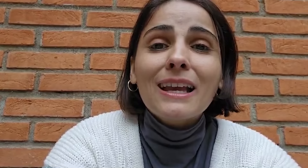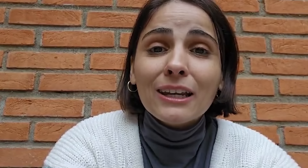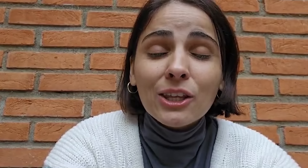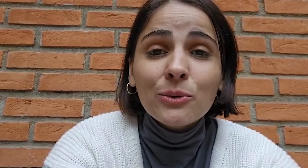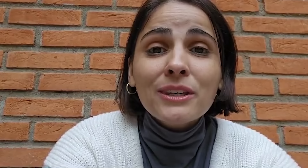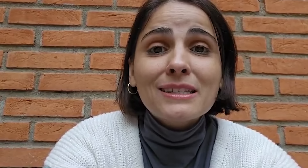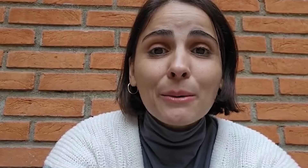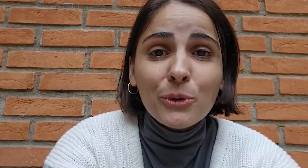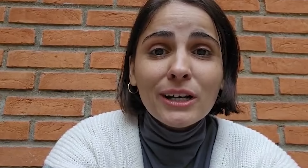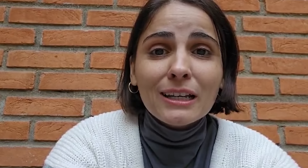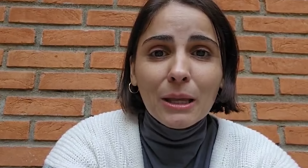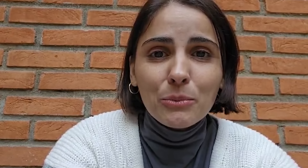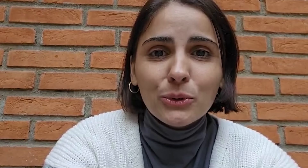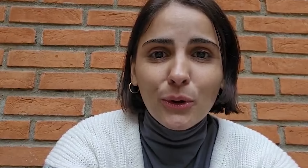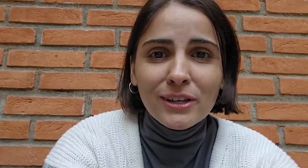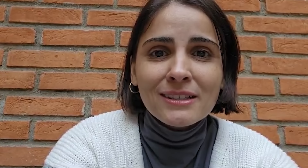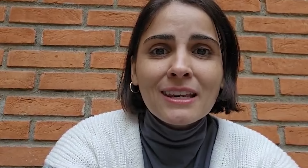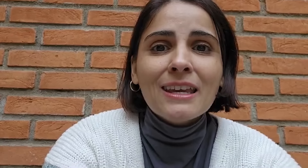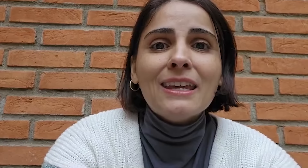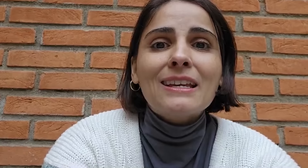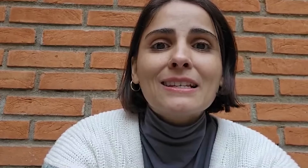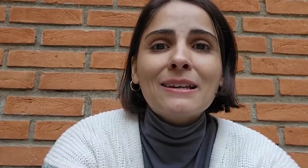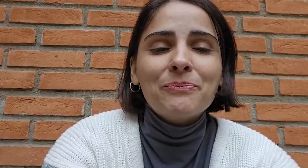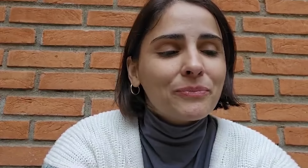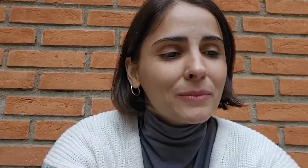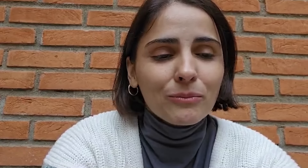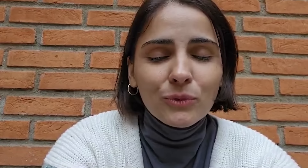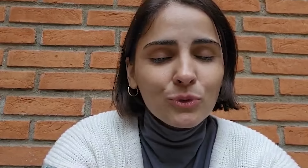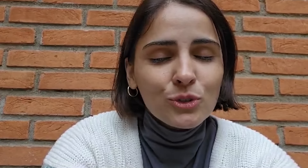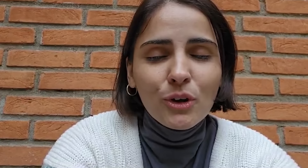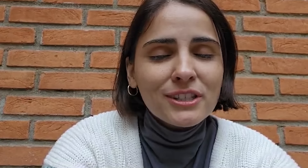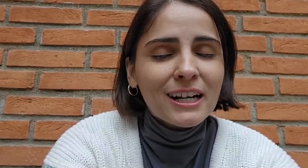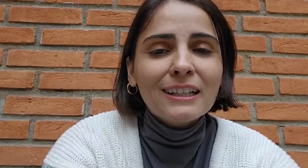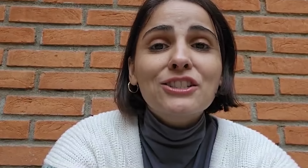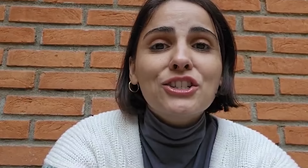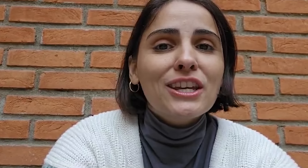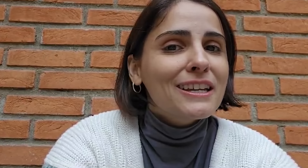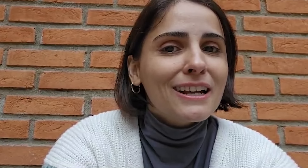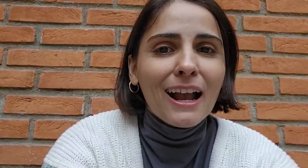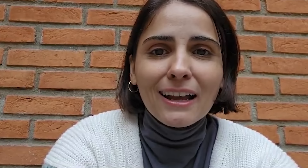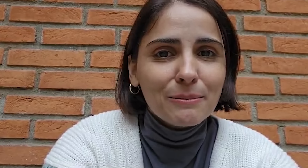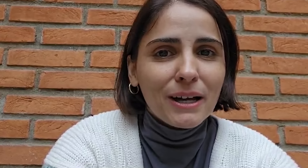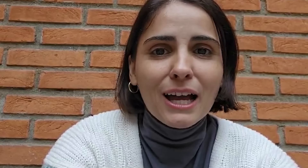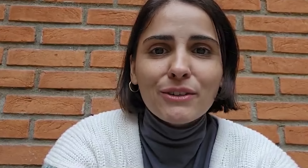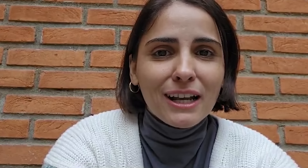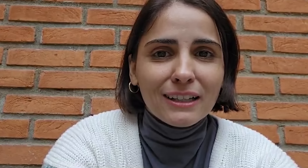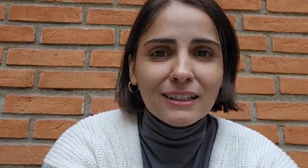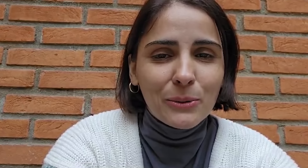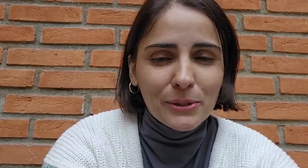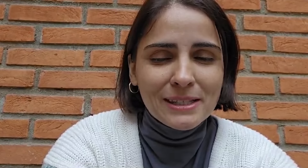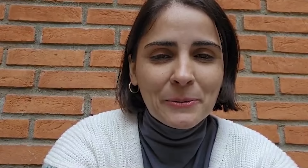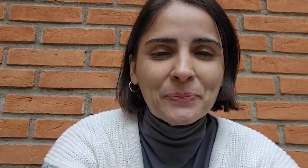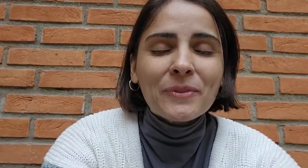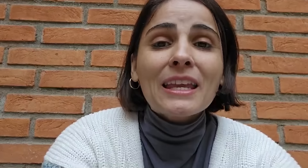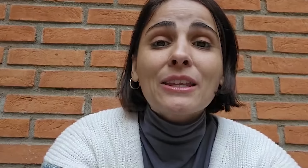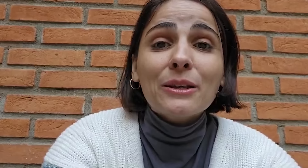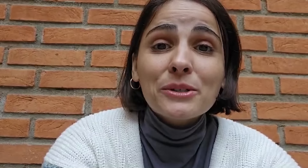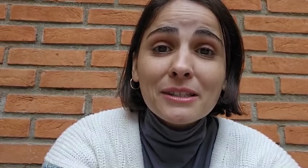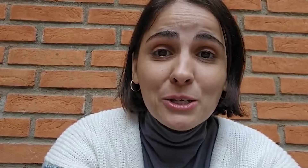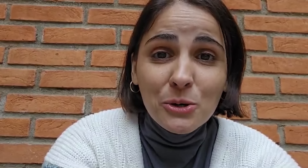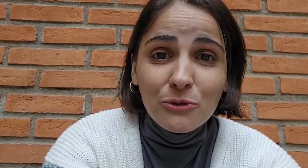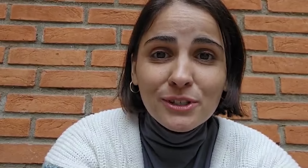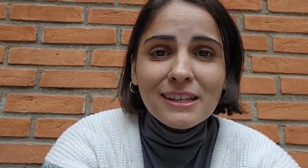esse carinho e esse amor que ele tem por nós e que nos mostra a cada dia em cada palavra em cada coisa